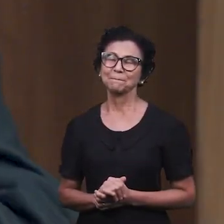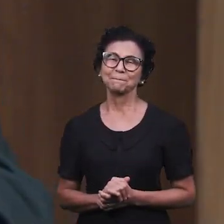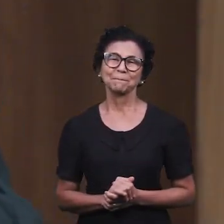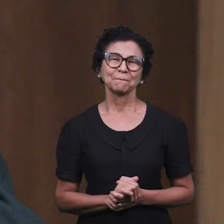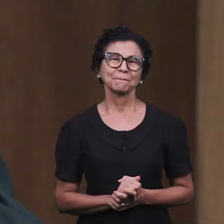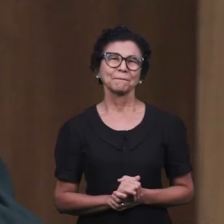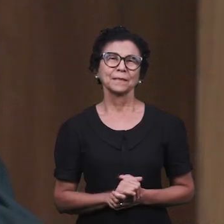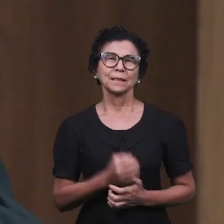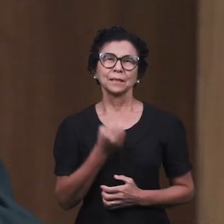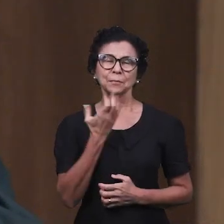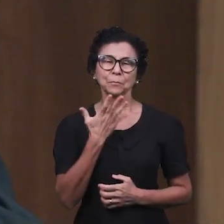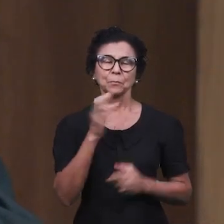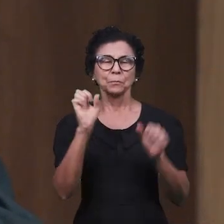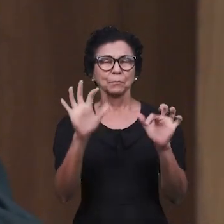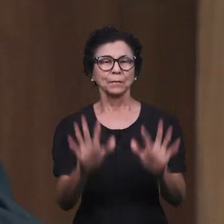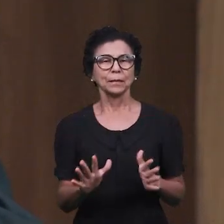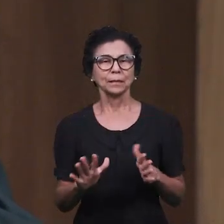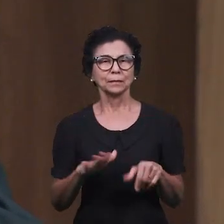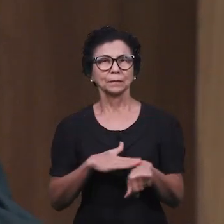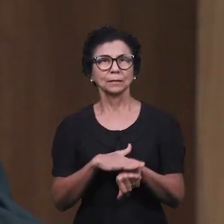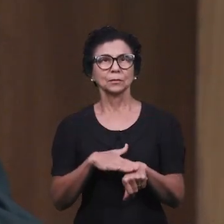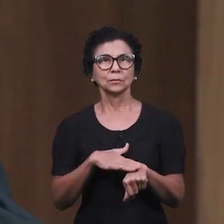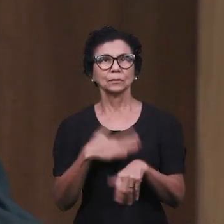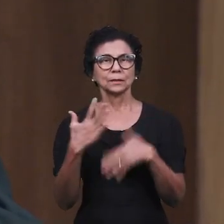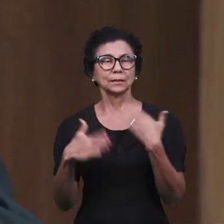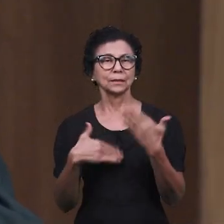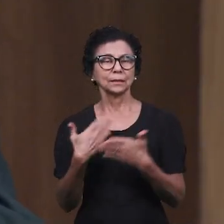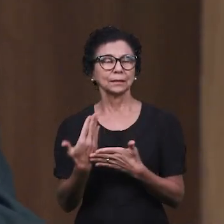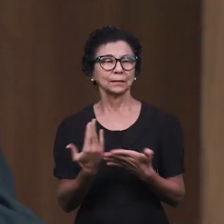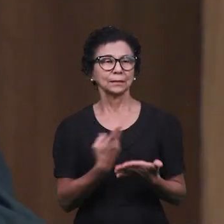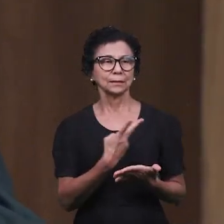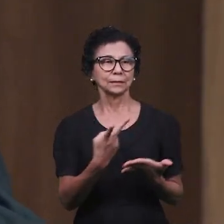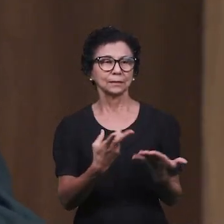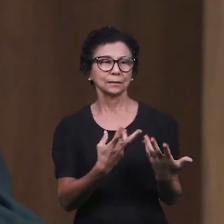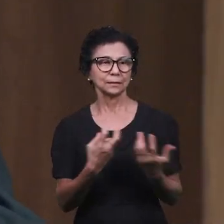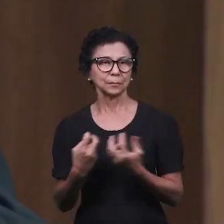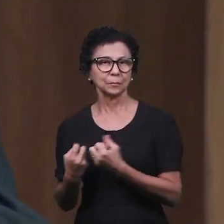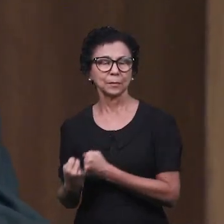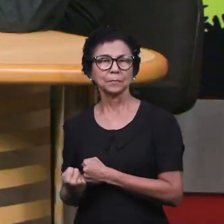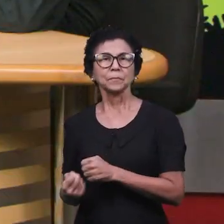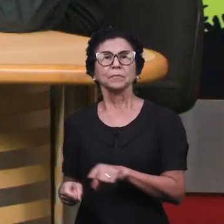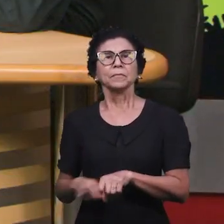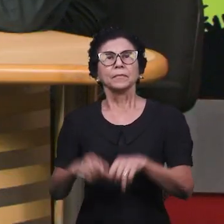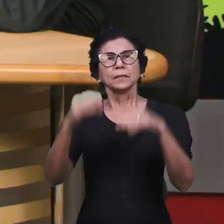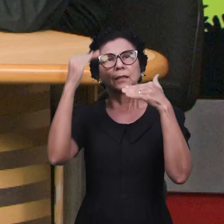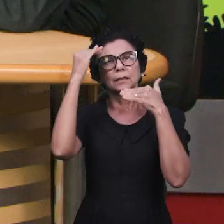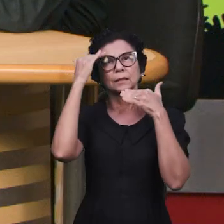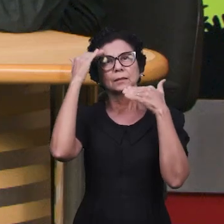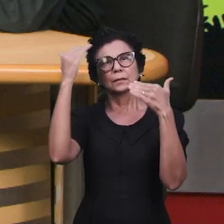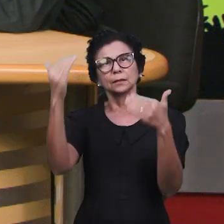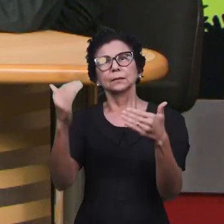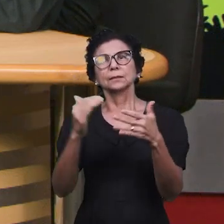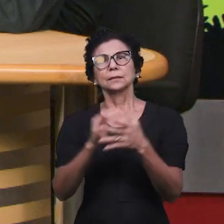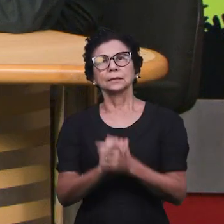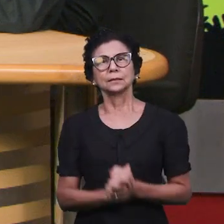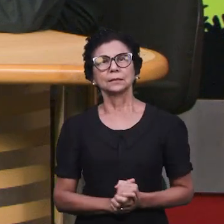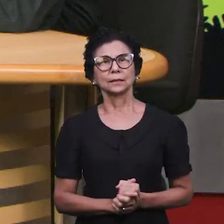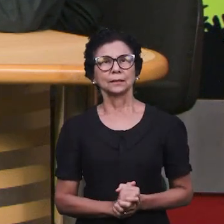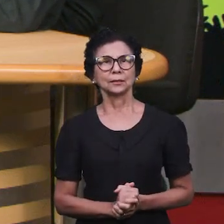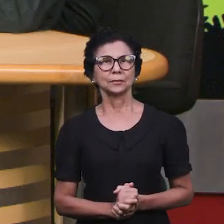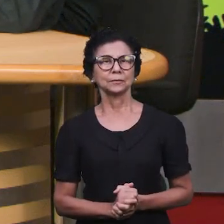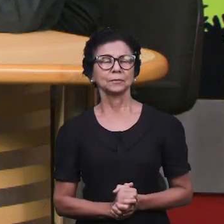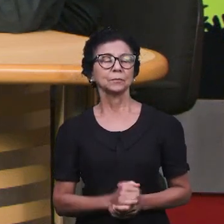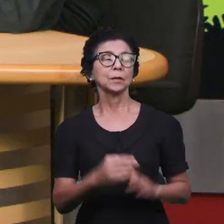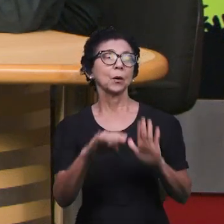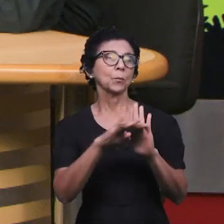essa conversa, uma grande alegria recebê-las, dizer também do nosso agradecimento a esse programa tão belo que